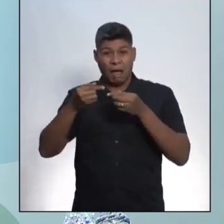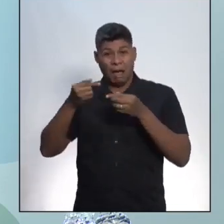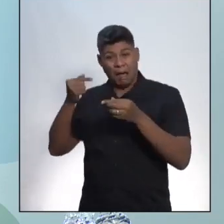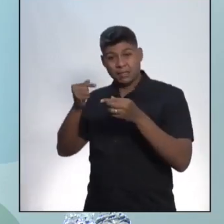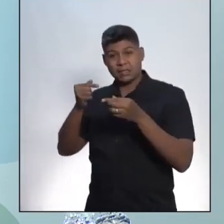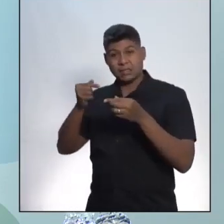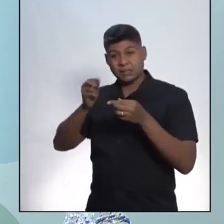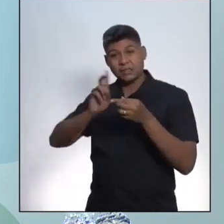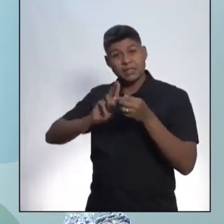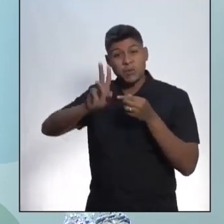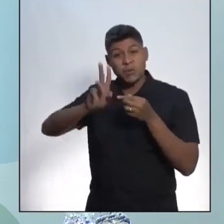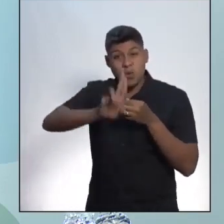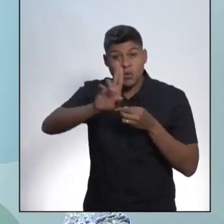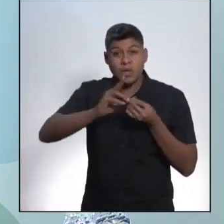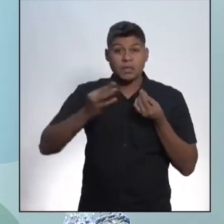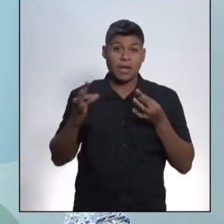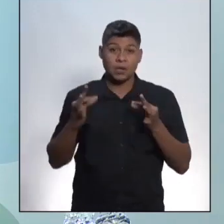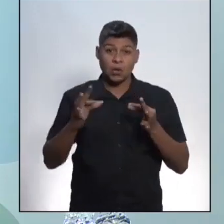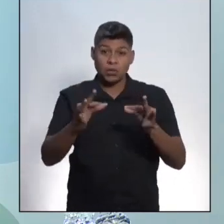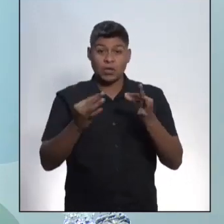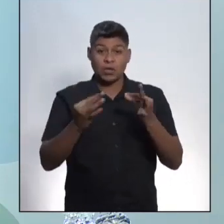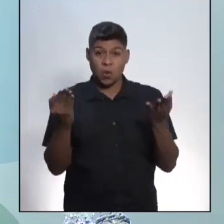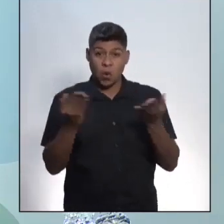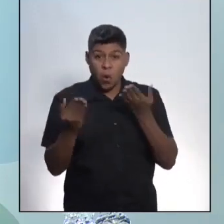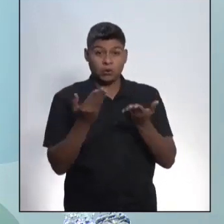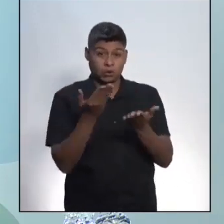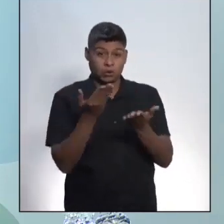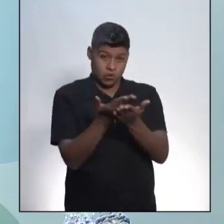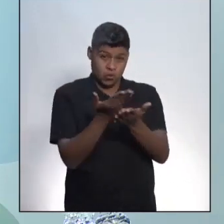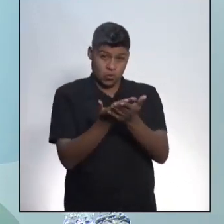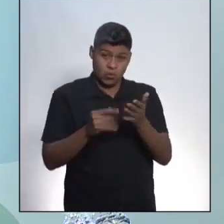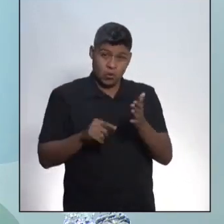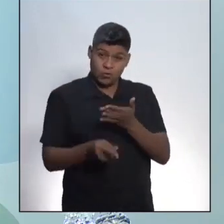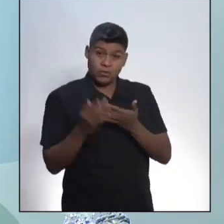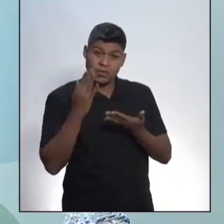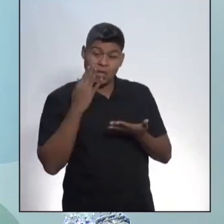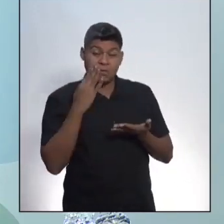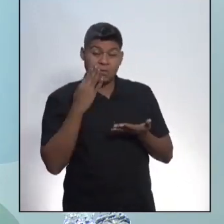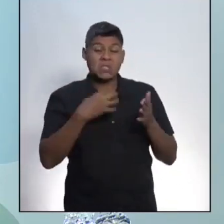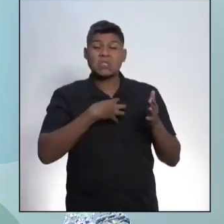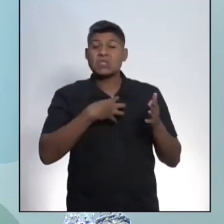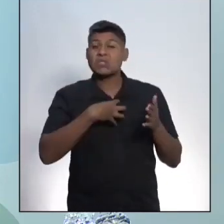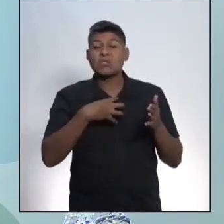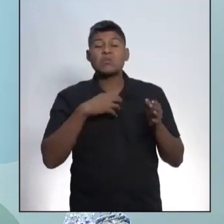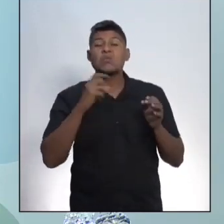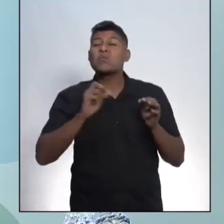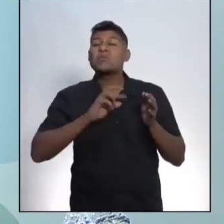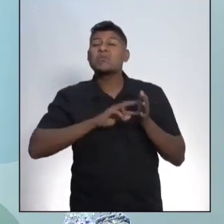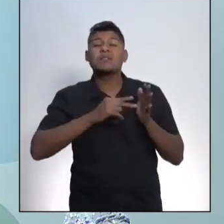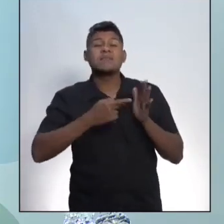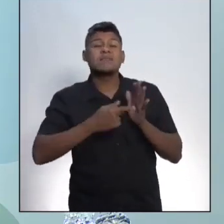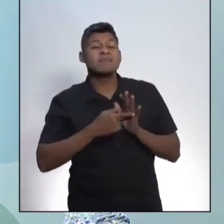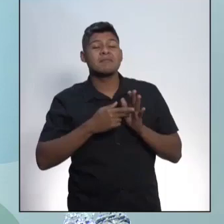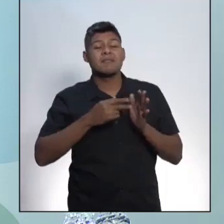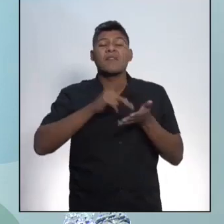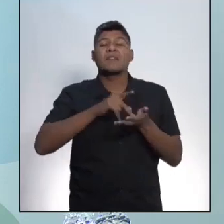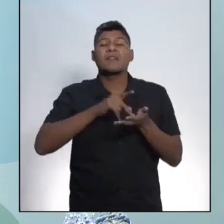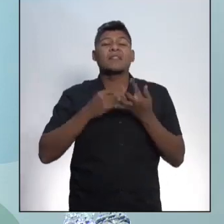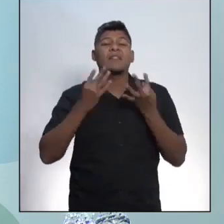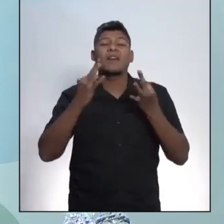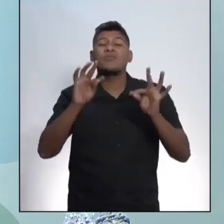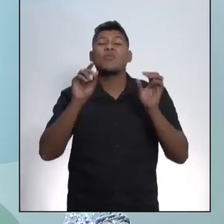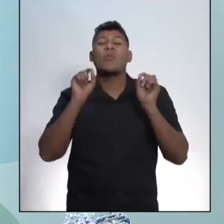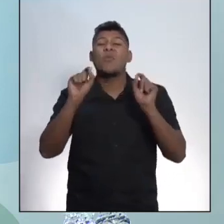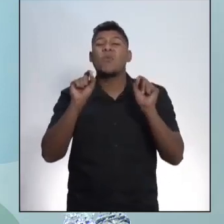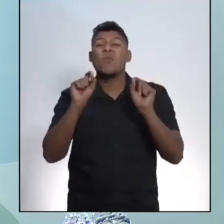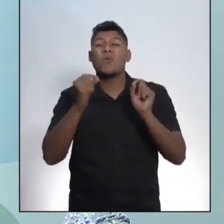usamos tecnologia e hoje a gente quer dar um mergulho sobre, além de tudo, o significado de tecnologia, o que é de verdade tecnologia também na